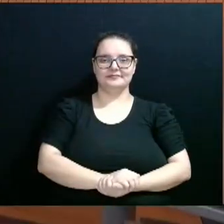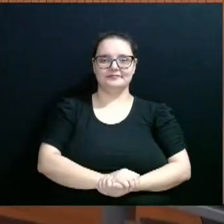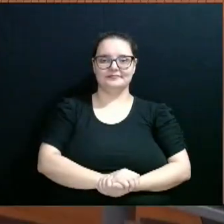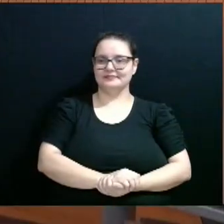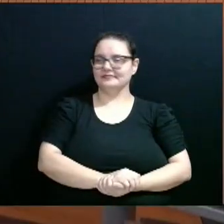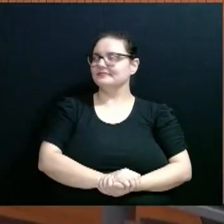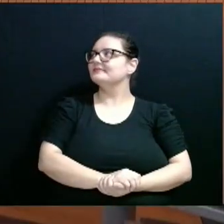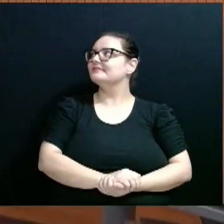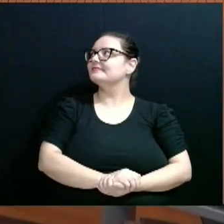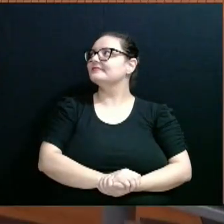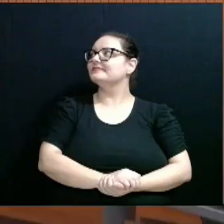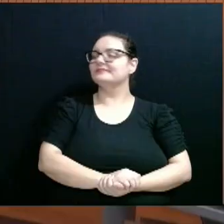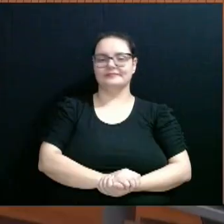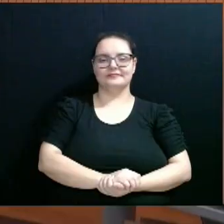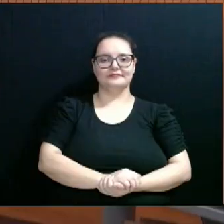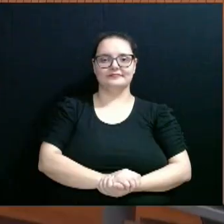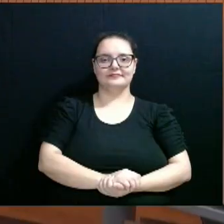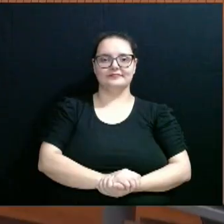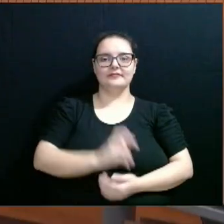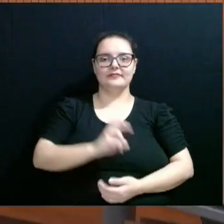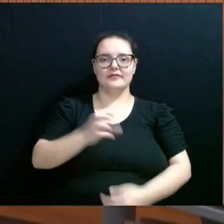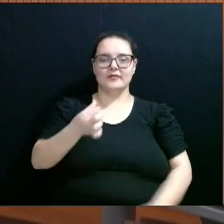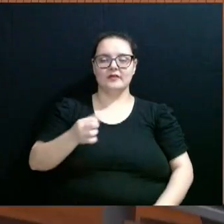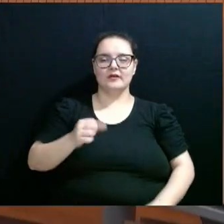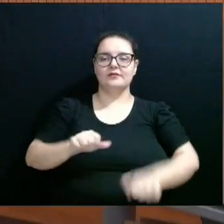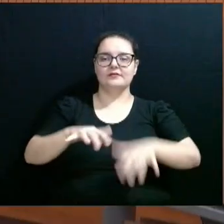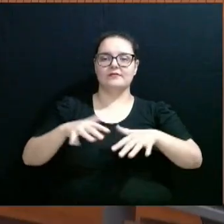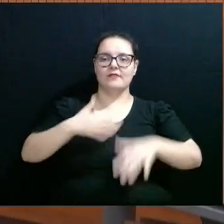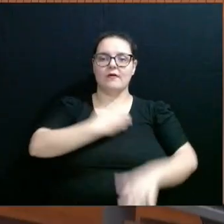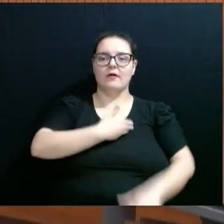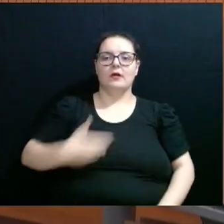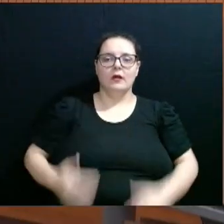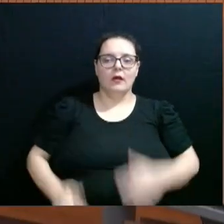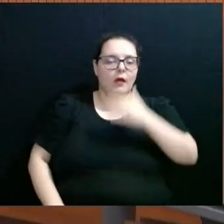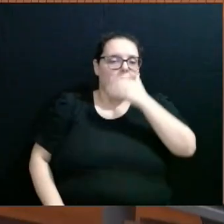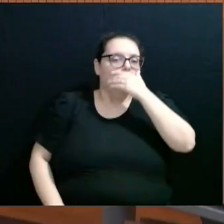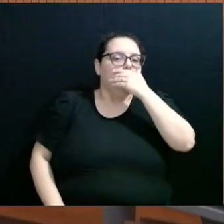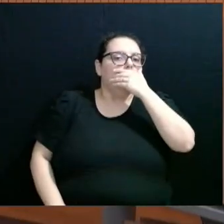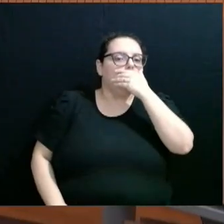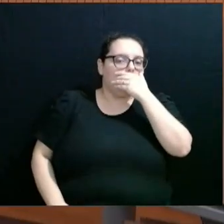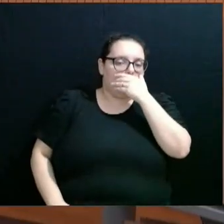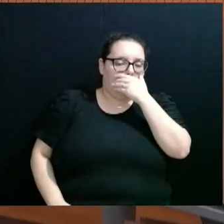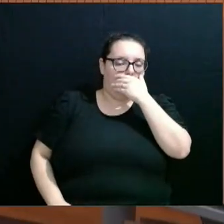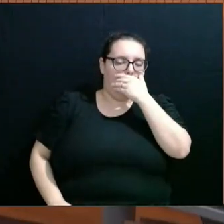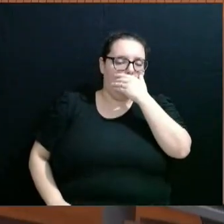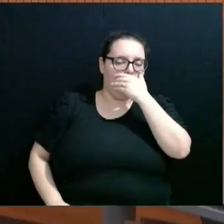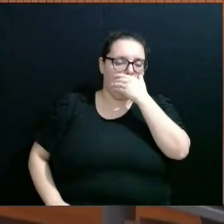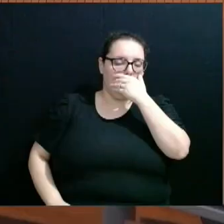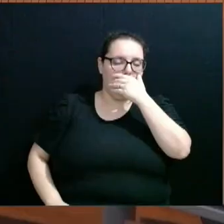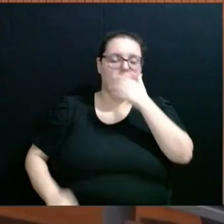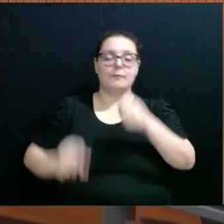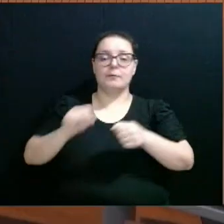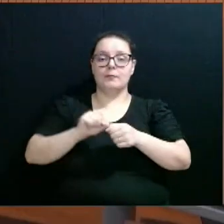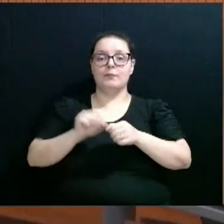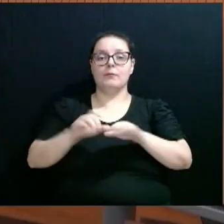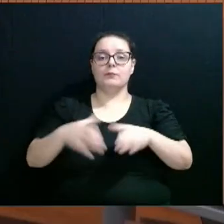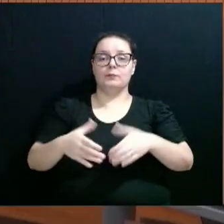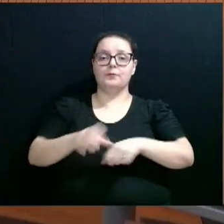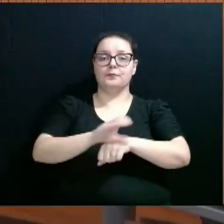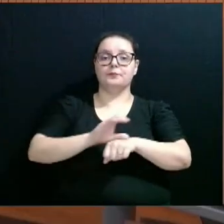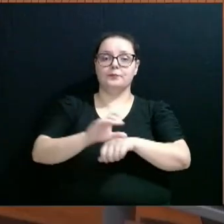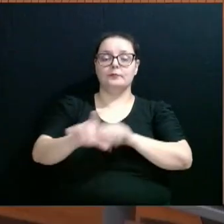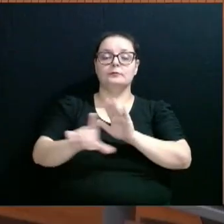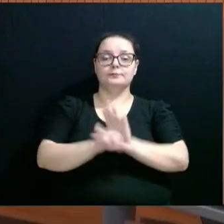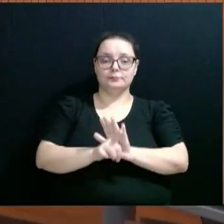A 56ª audiência pública do Legislativo de Campinas foi realizada pela Comissão de Constituição e Legalidade